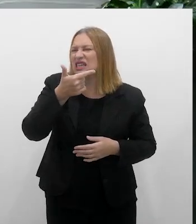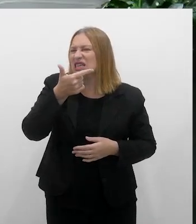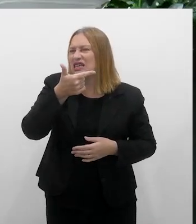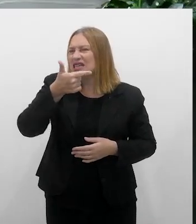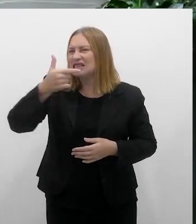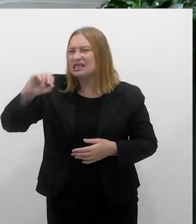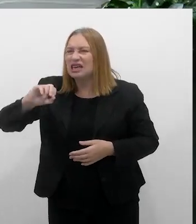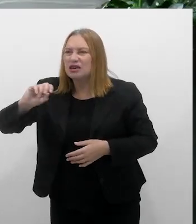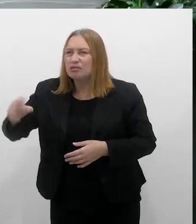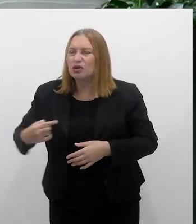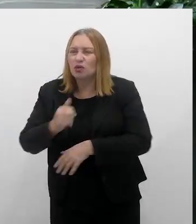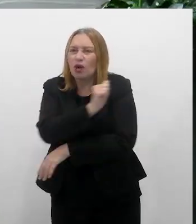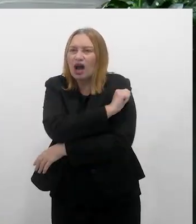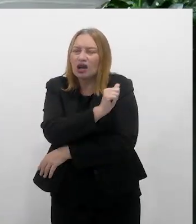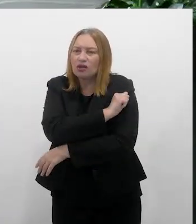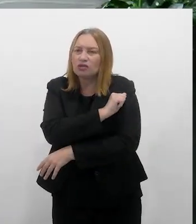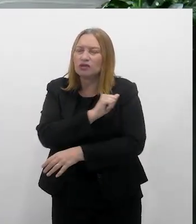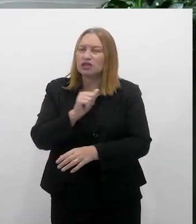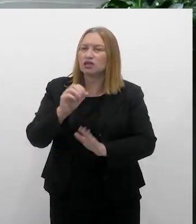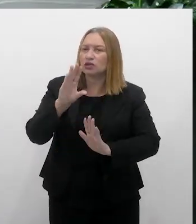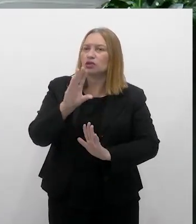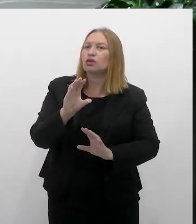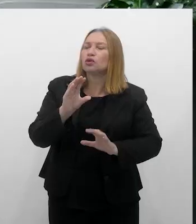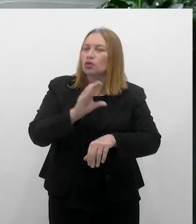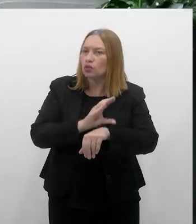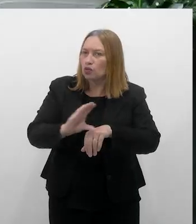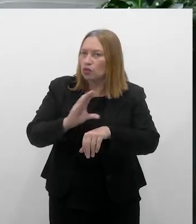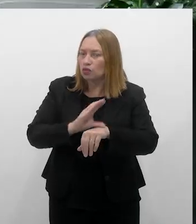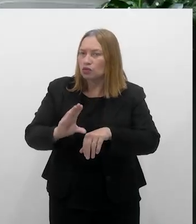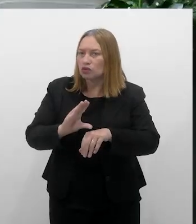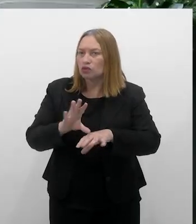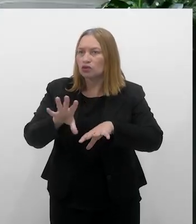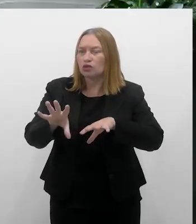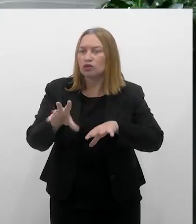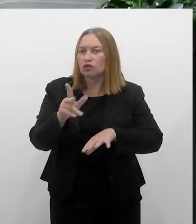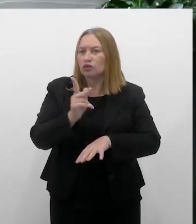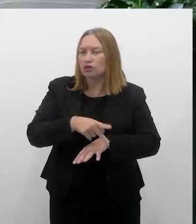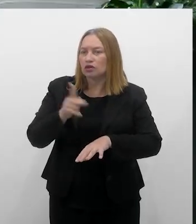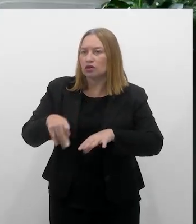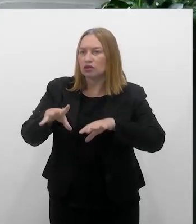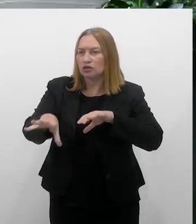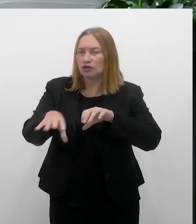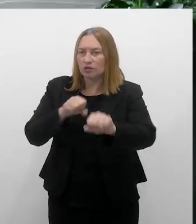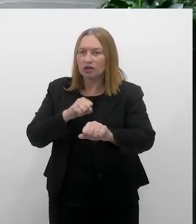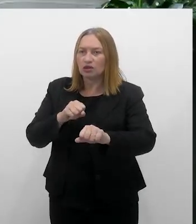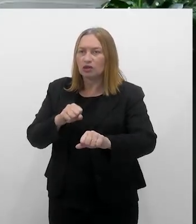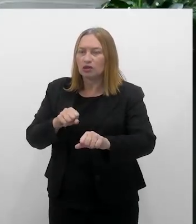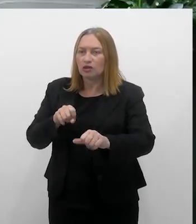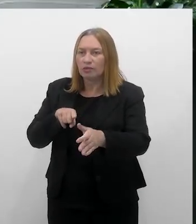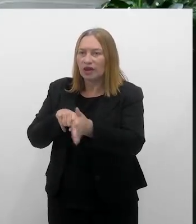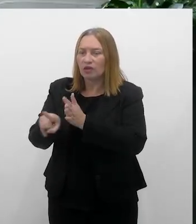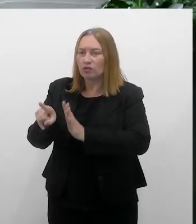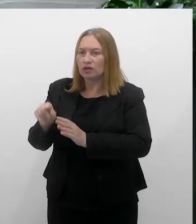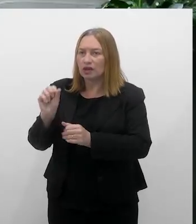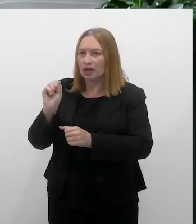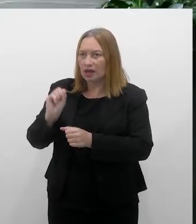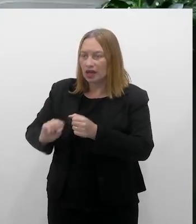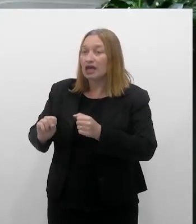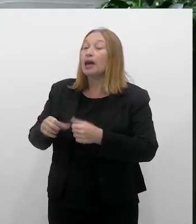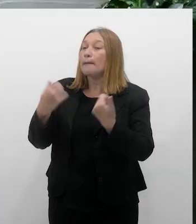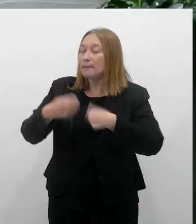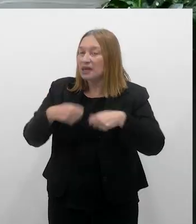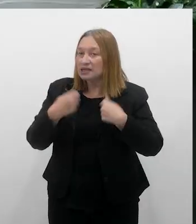100 mil estudantes fazendo o curso de formação de professores. E uma das questões